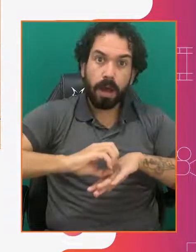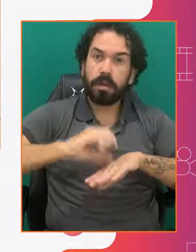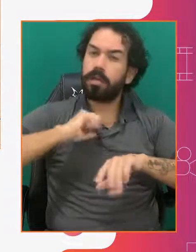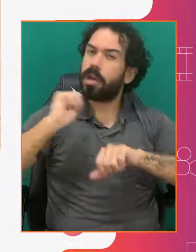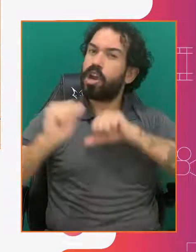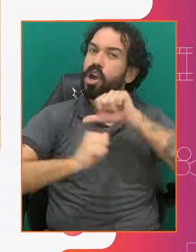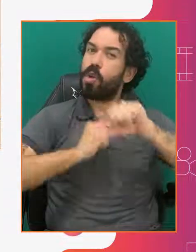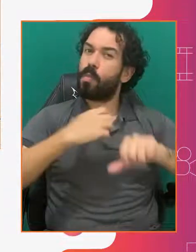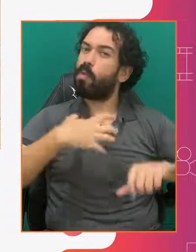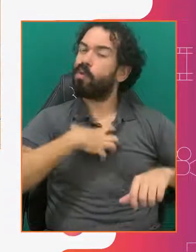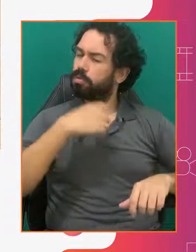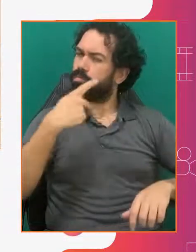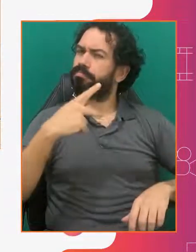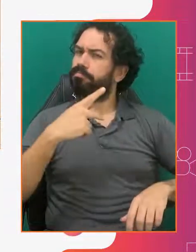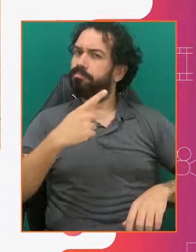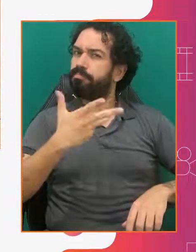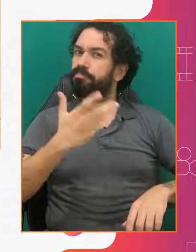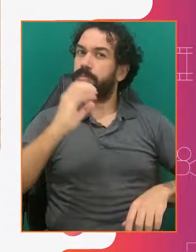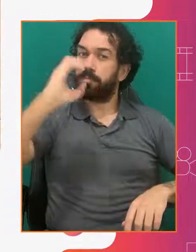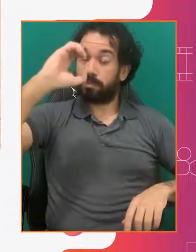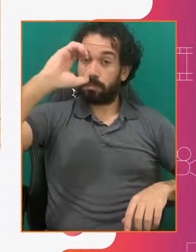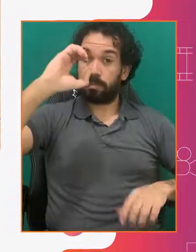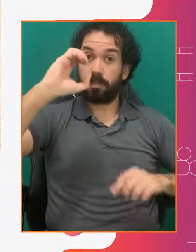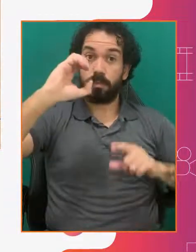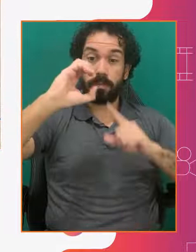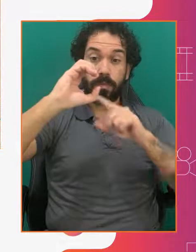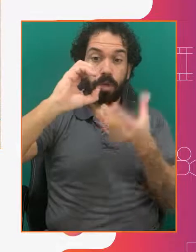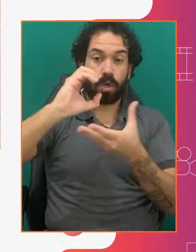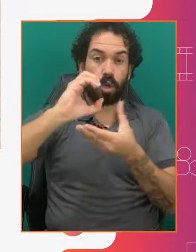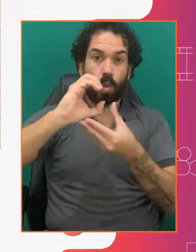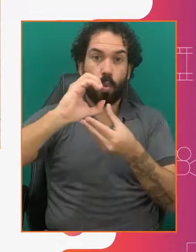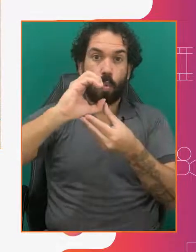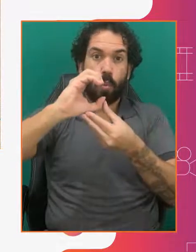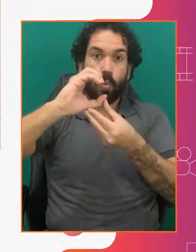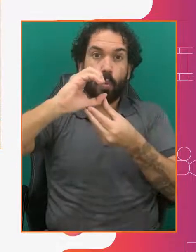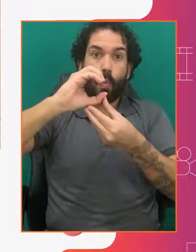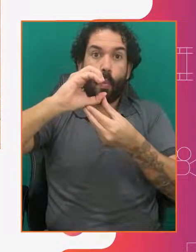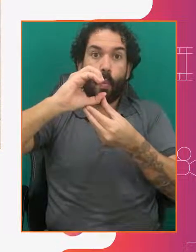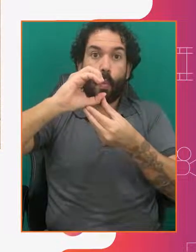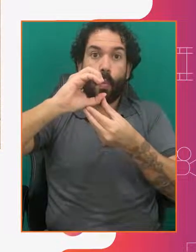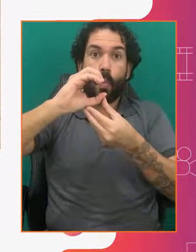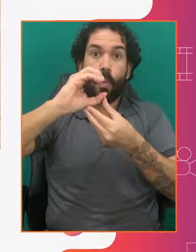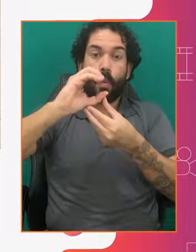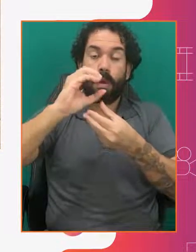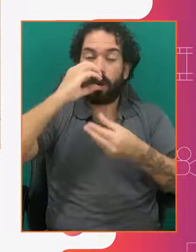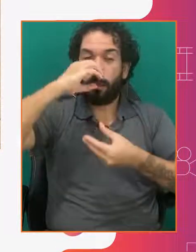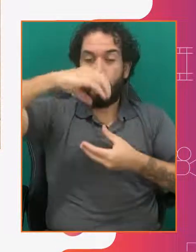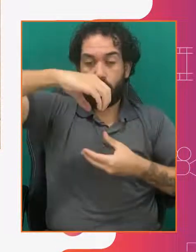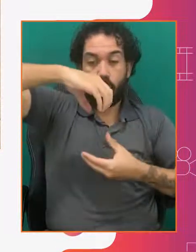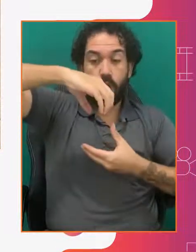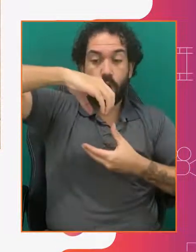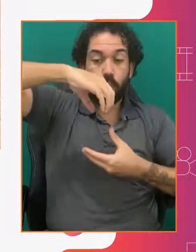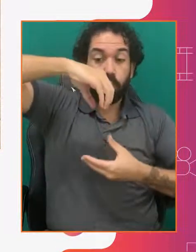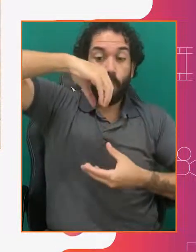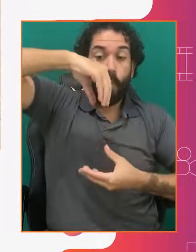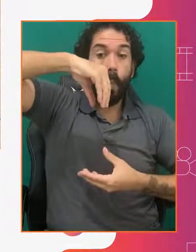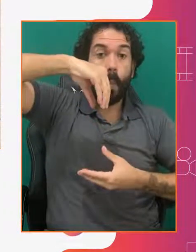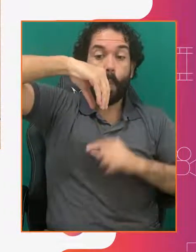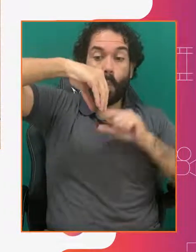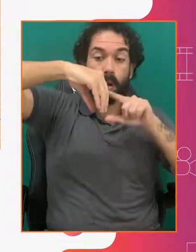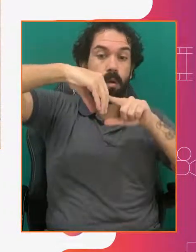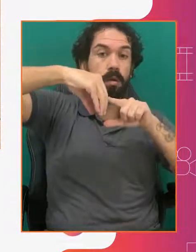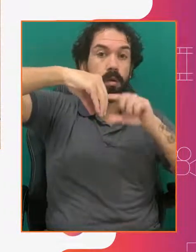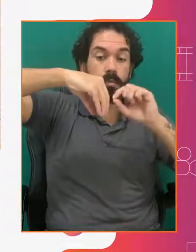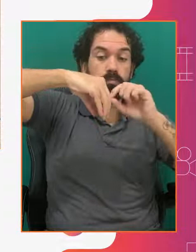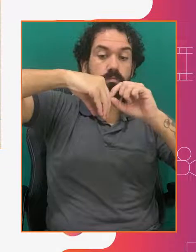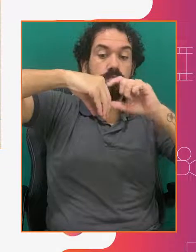no seu formato, onde de um lado ela comprime, ou seja, ela achata, e o outro